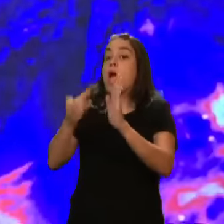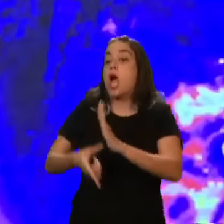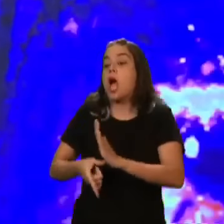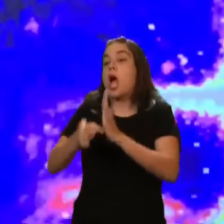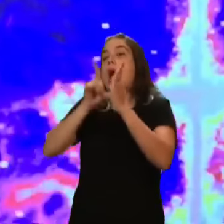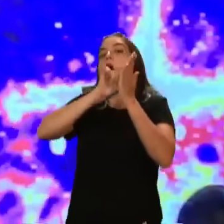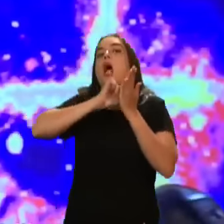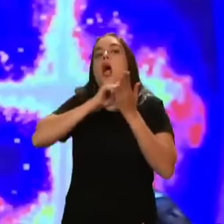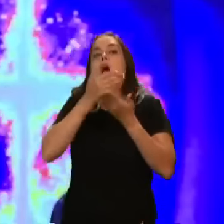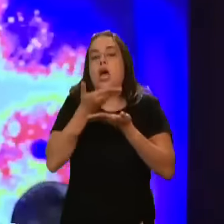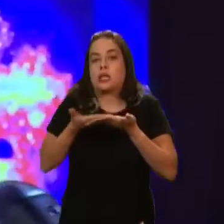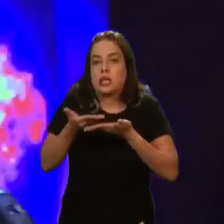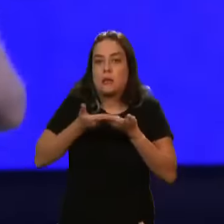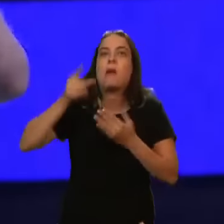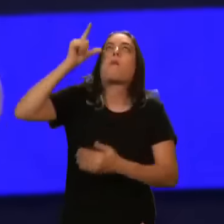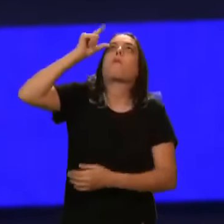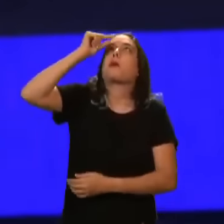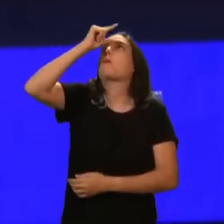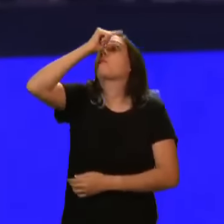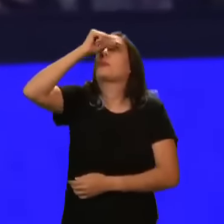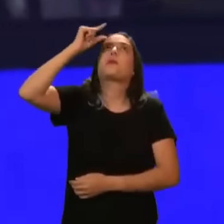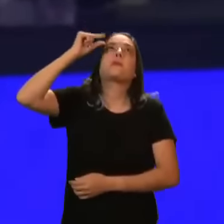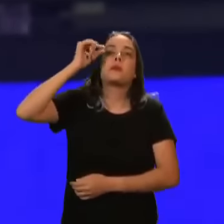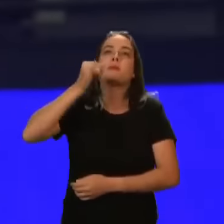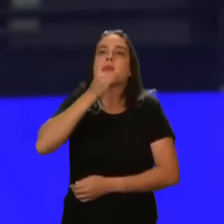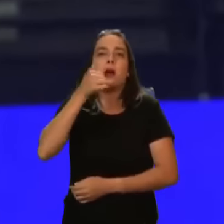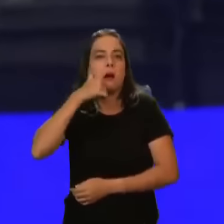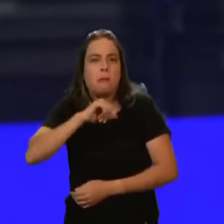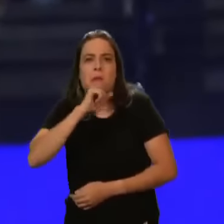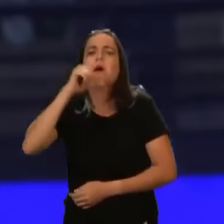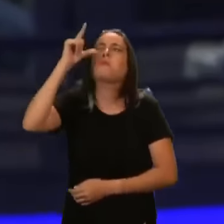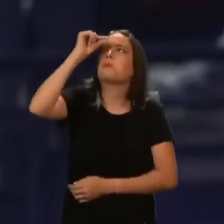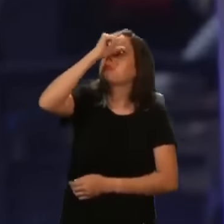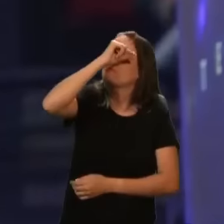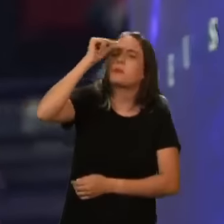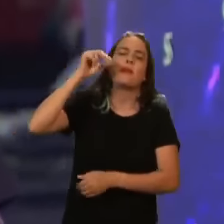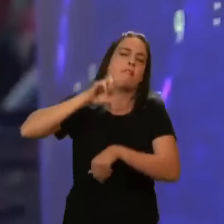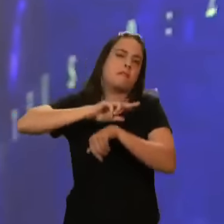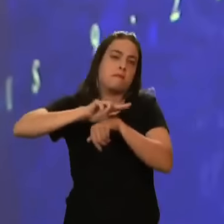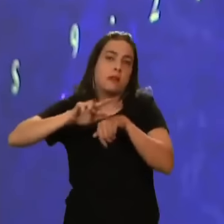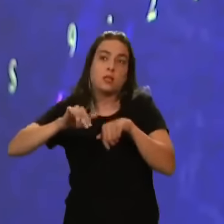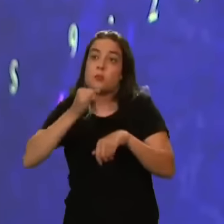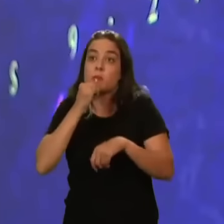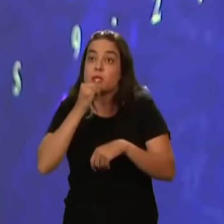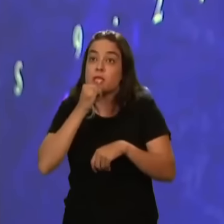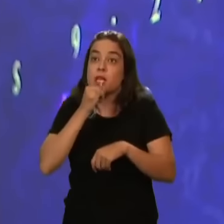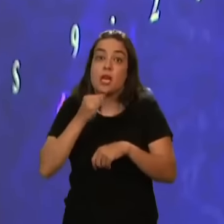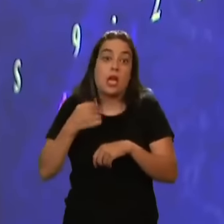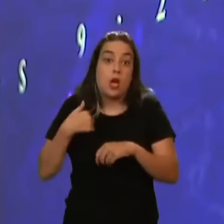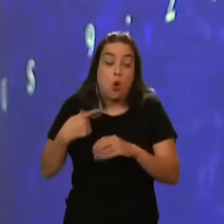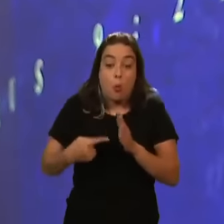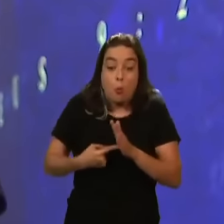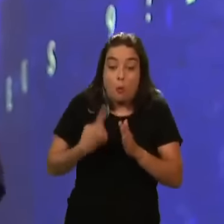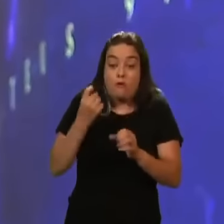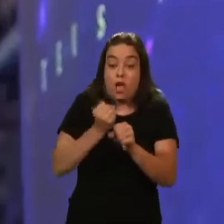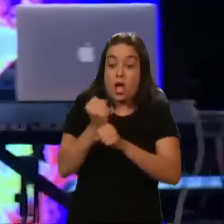pode fazer um tratamento pingando colírio. Minha mãe pingava, parentes meus pingam. Então eu não posso ir no oftalmologista só uma vez por